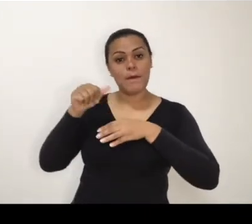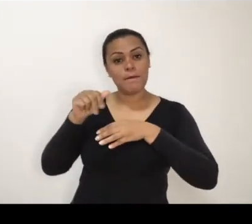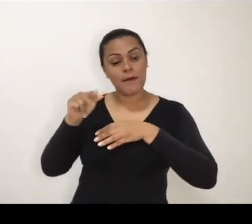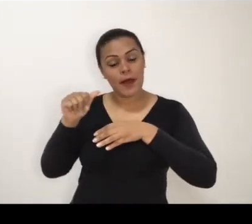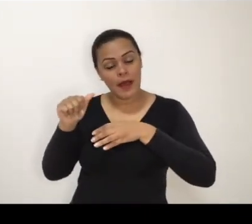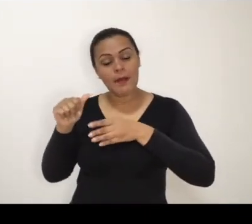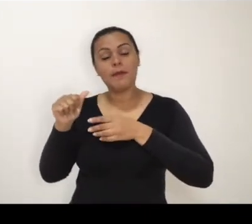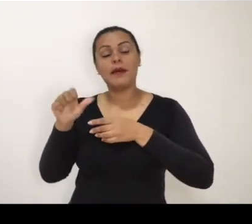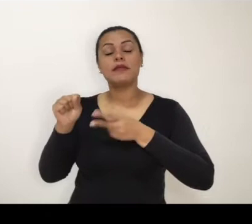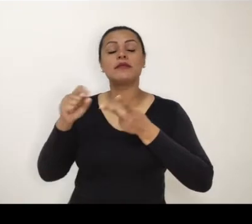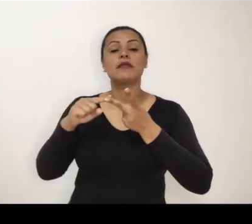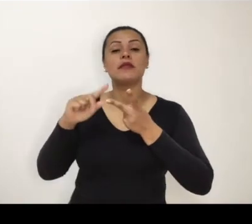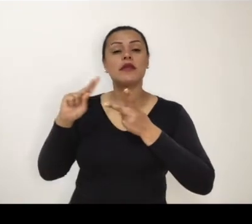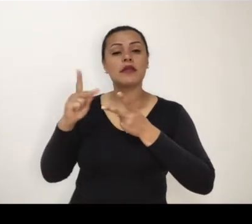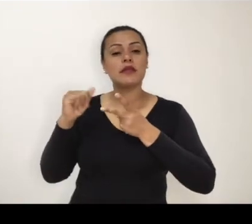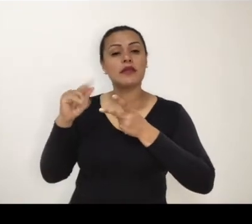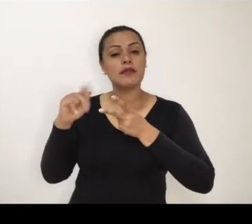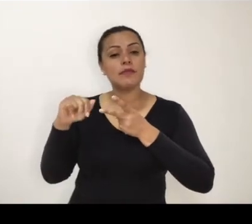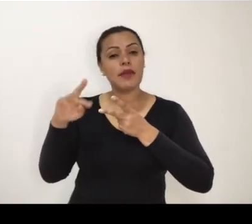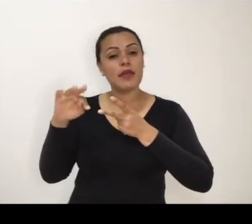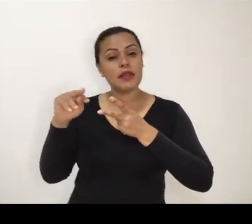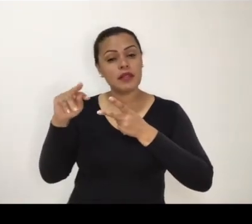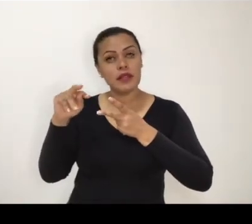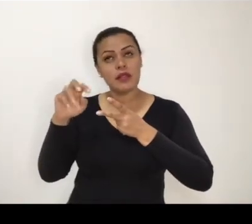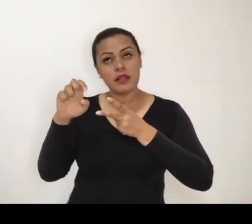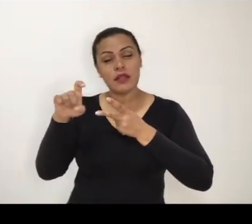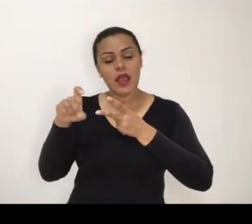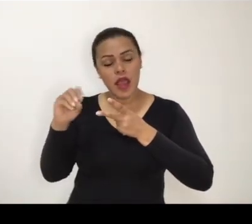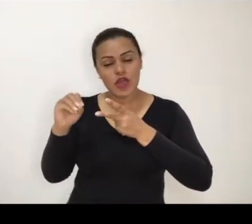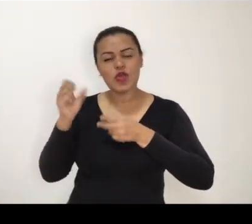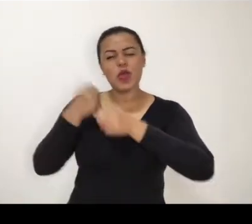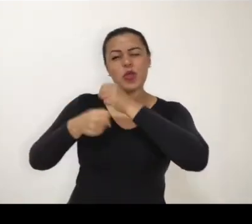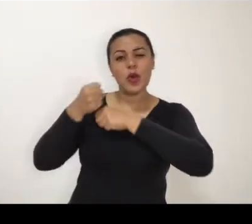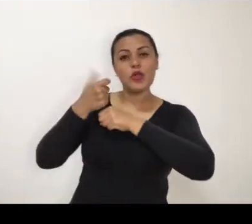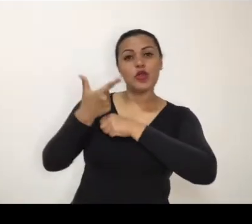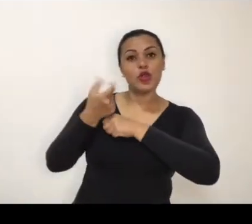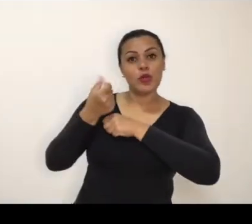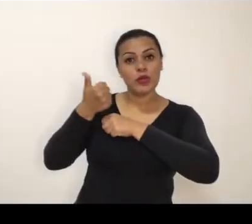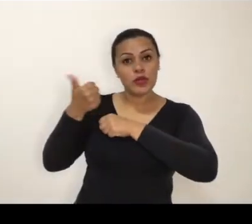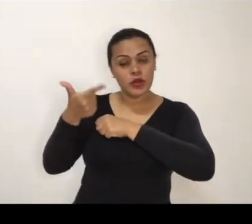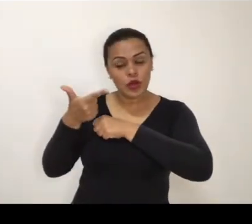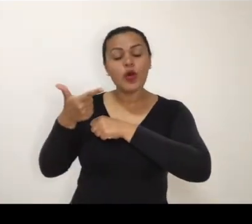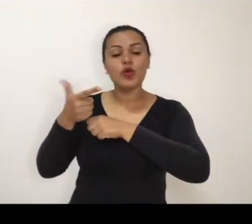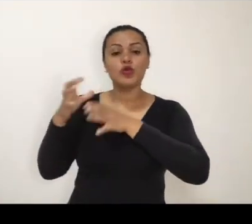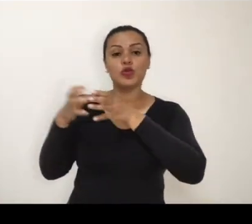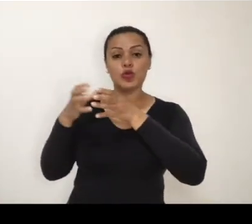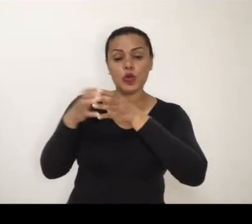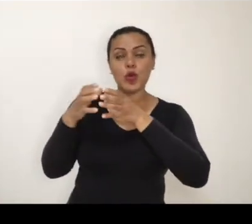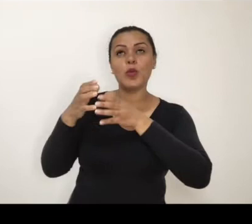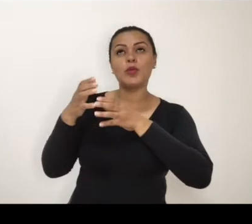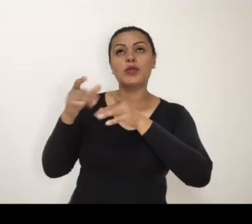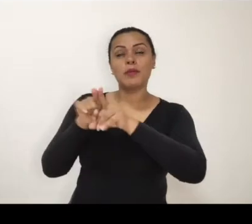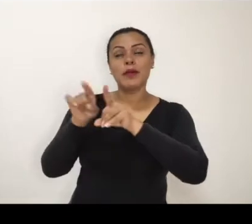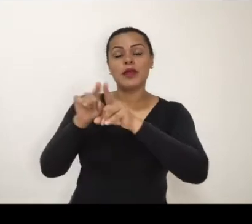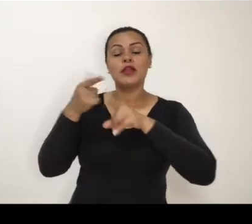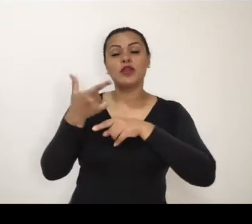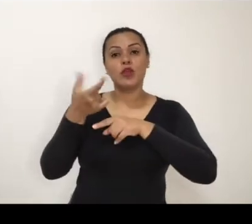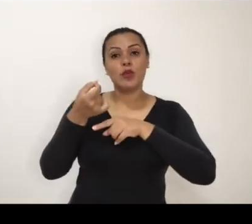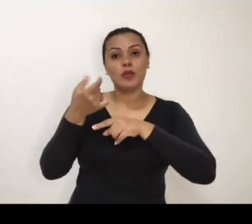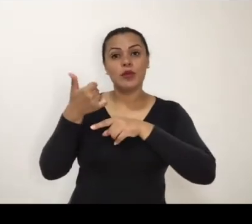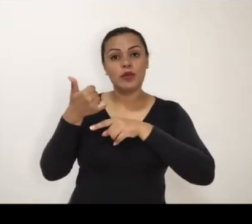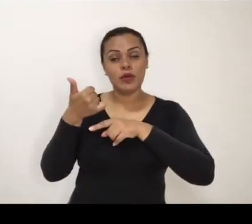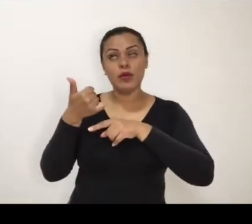Hipertextos, que acredito que seja a partir de 2012, no projeto Corpo, Tempo e Movimento, desde 2004, o qual eu também